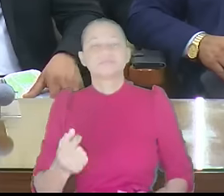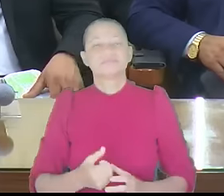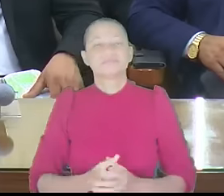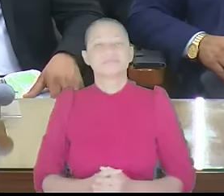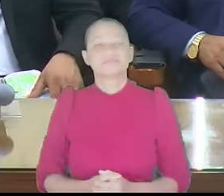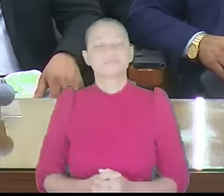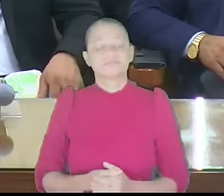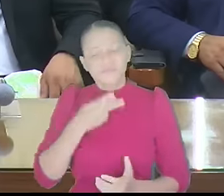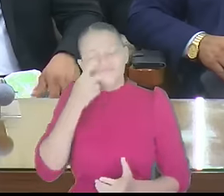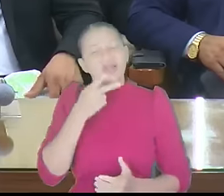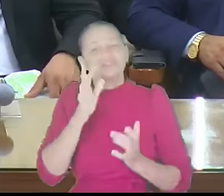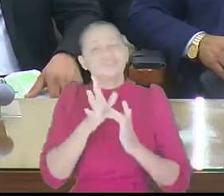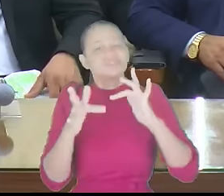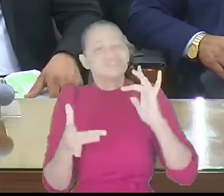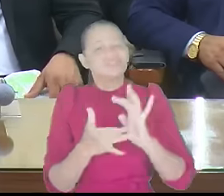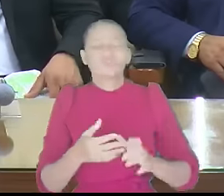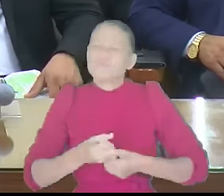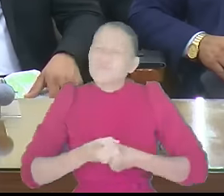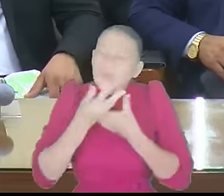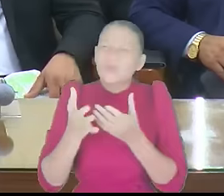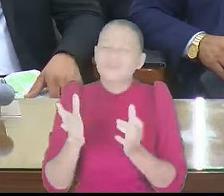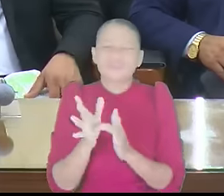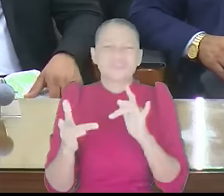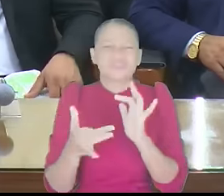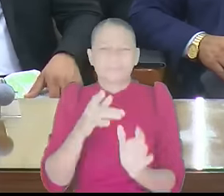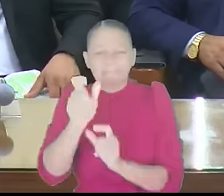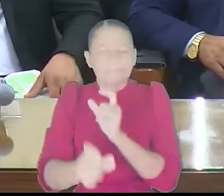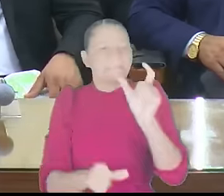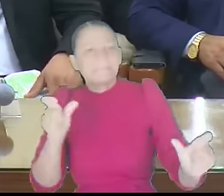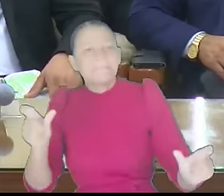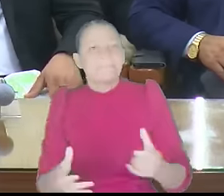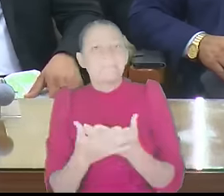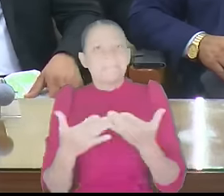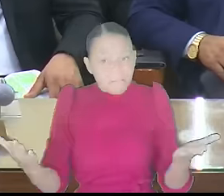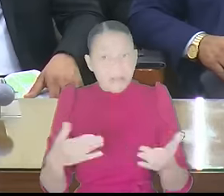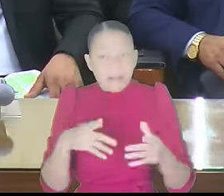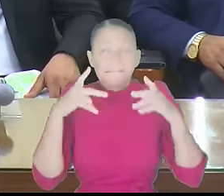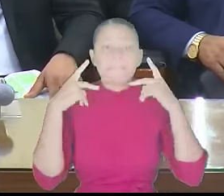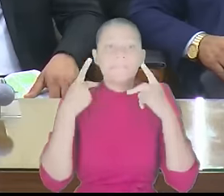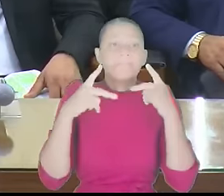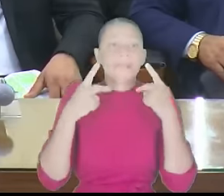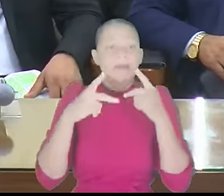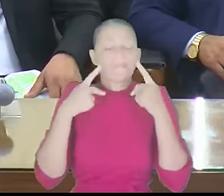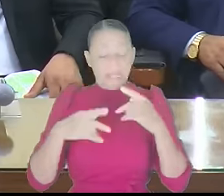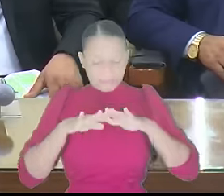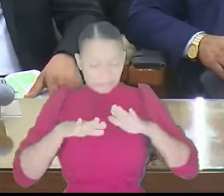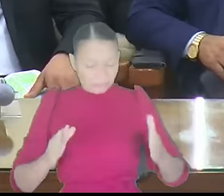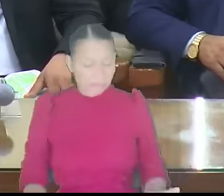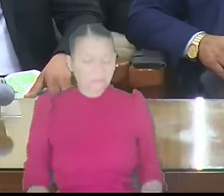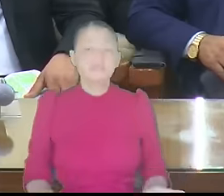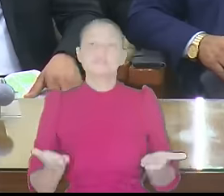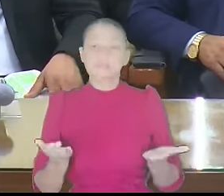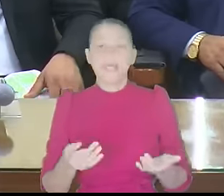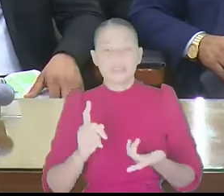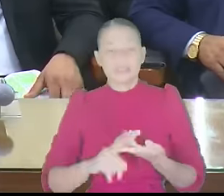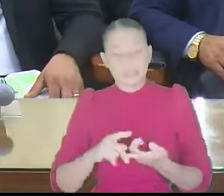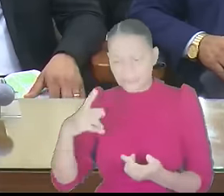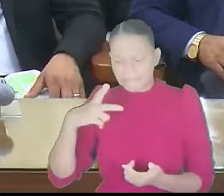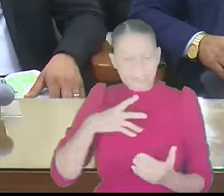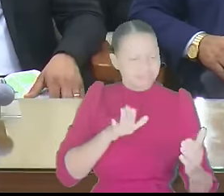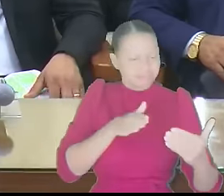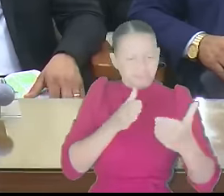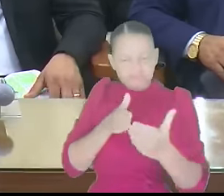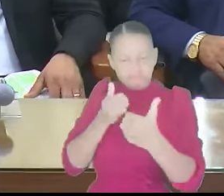Fale de Jesus para as pessoas, conte quem é Jesus para as pessoas, que as suas pregações de púlpito e as suas pregações particulares